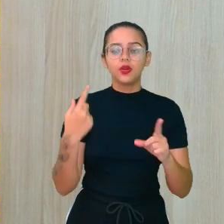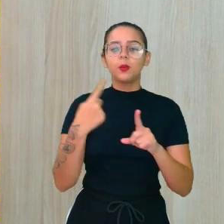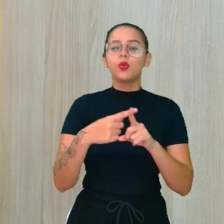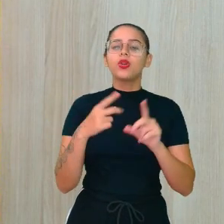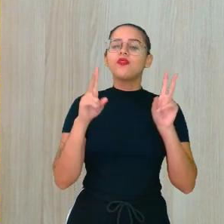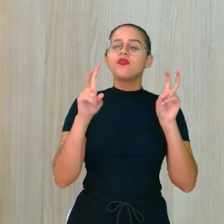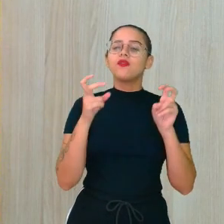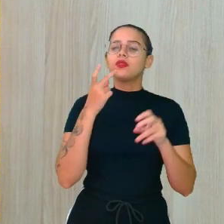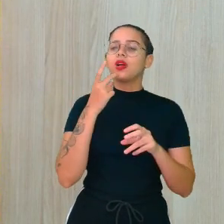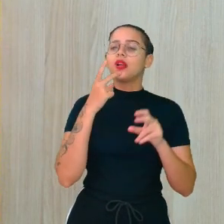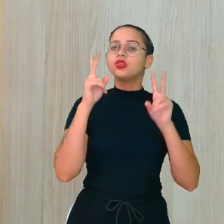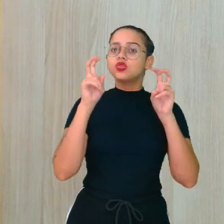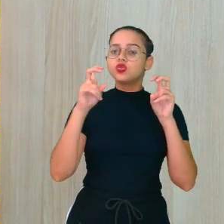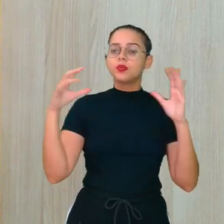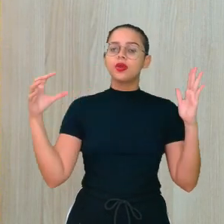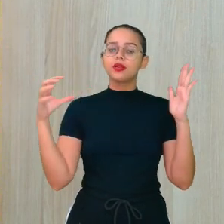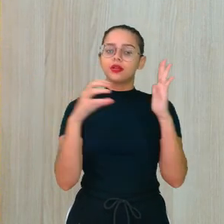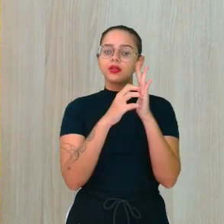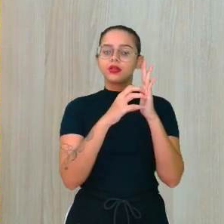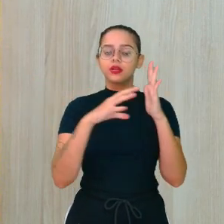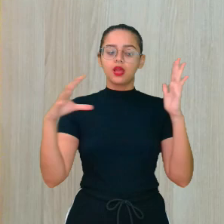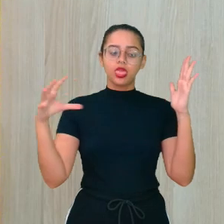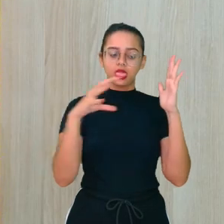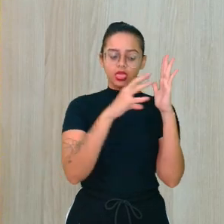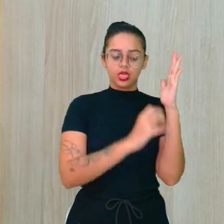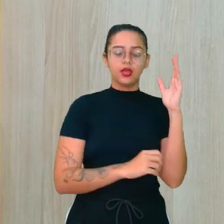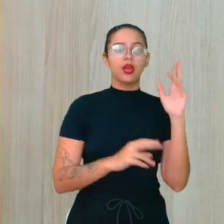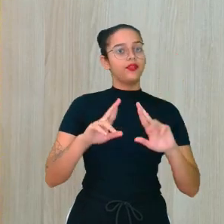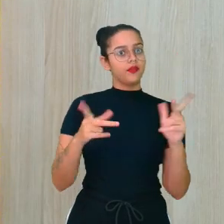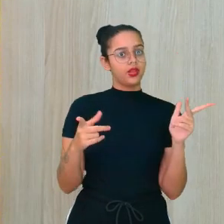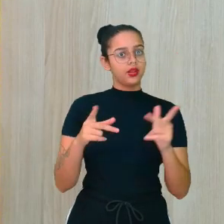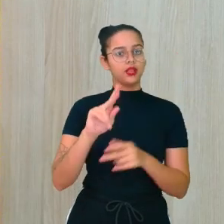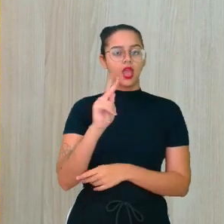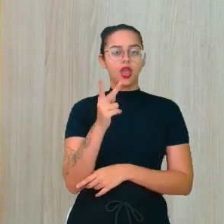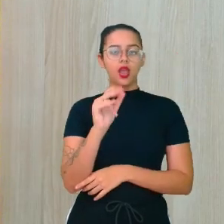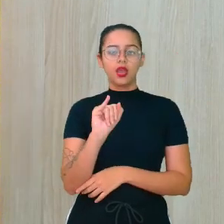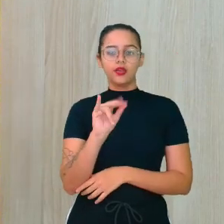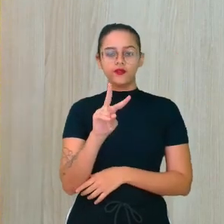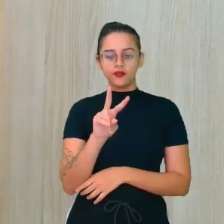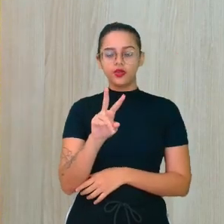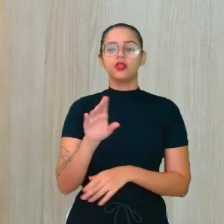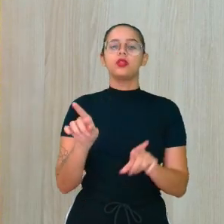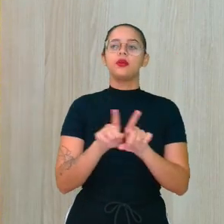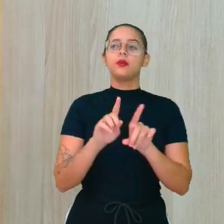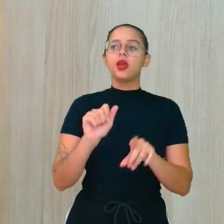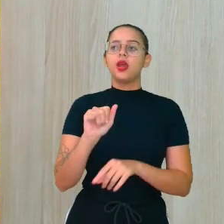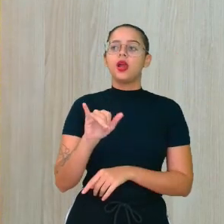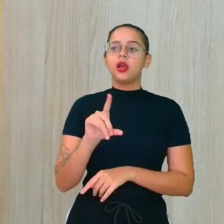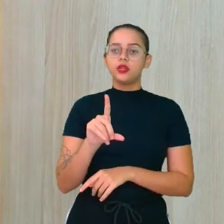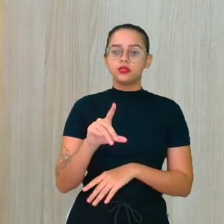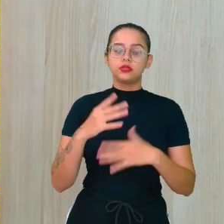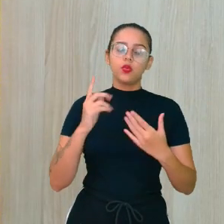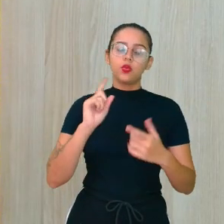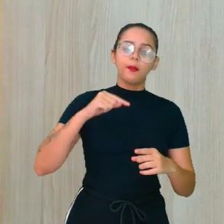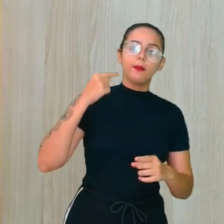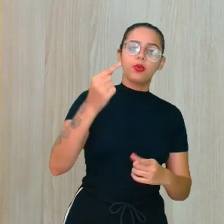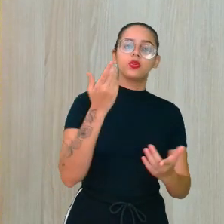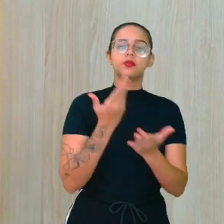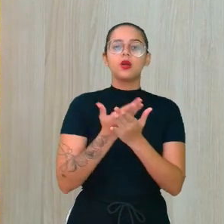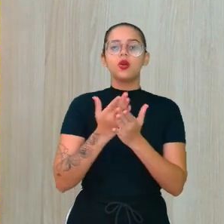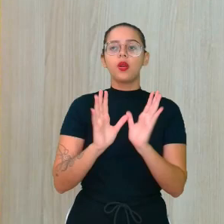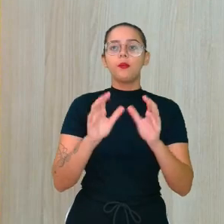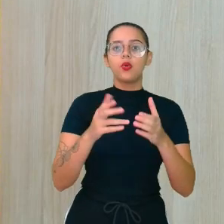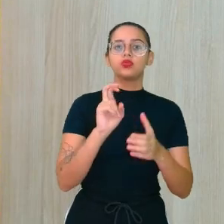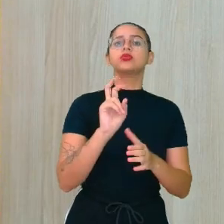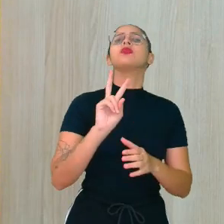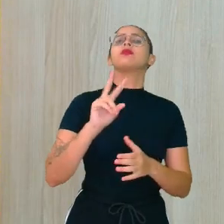em HIV e falar em AIDS, que é diferente, viu, gente? A gente vai estar vendo já. E na próxima aula, no módulo 5... Então vai